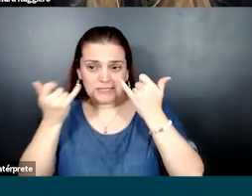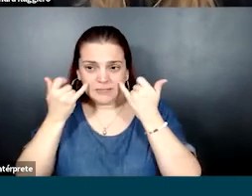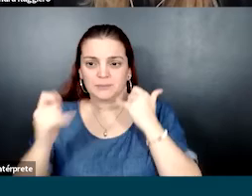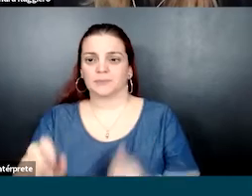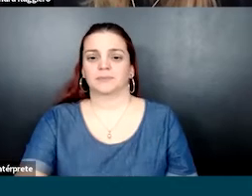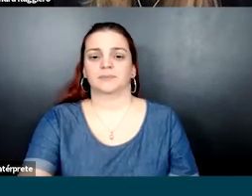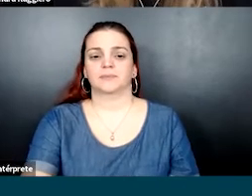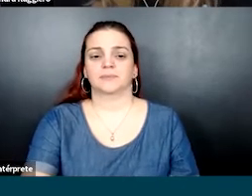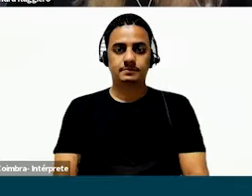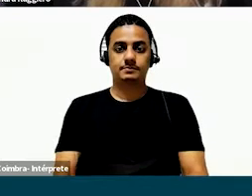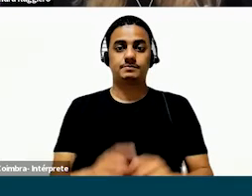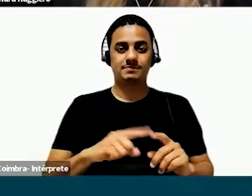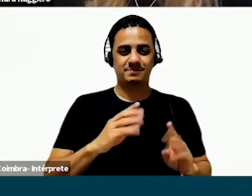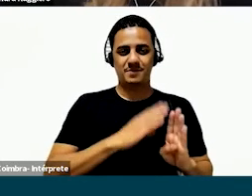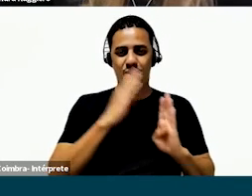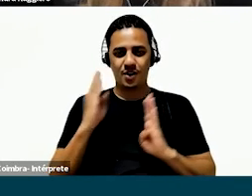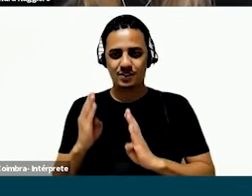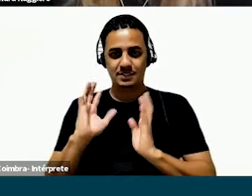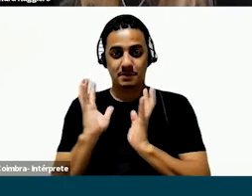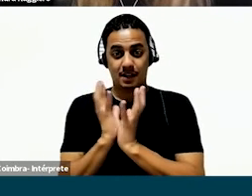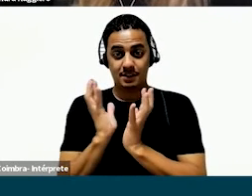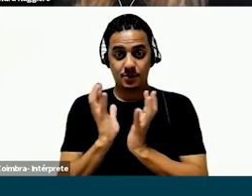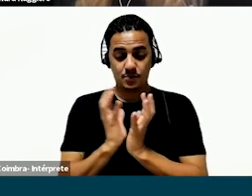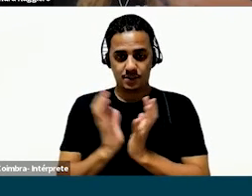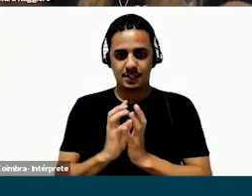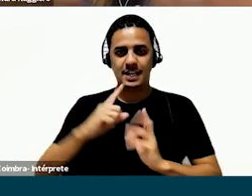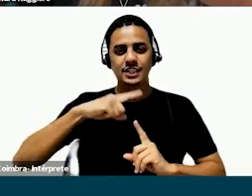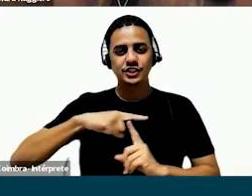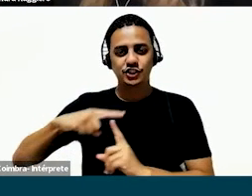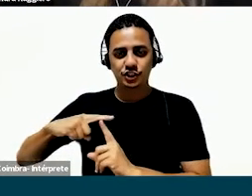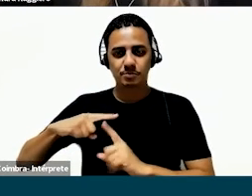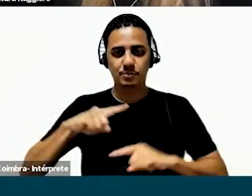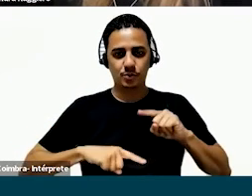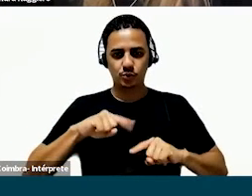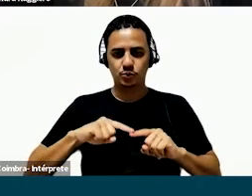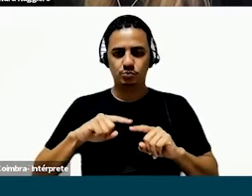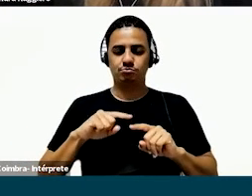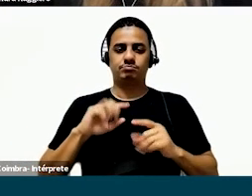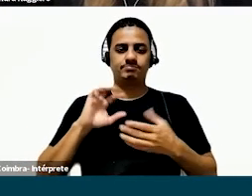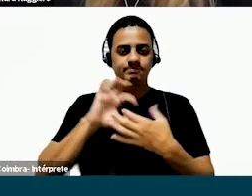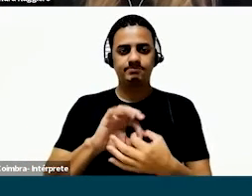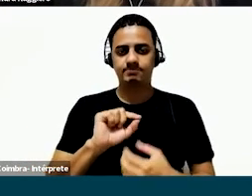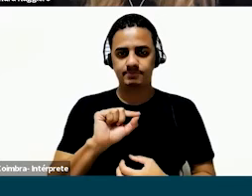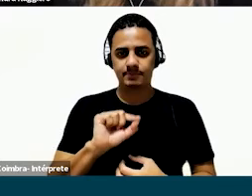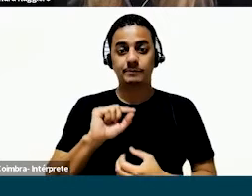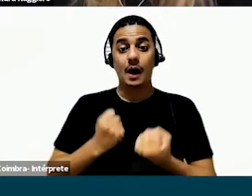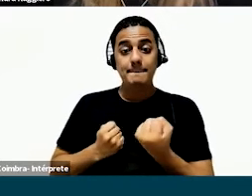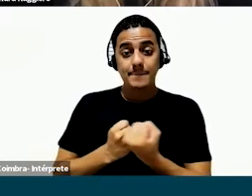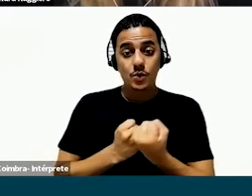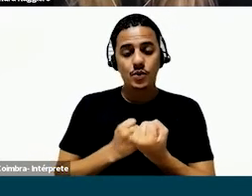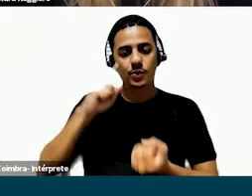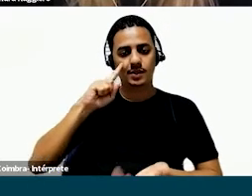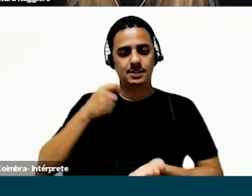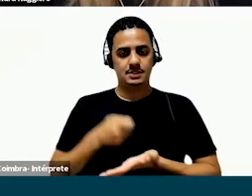dessas informações. A nossa próxima categoria, o nosso próximo tipo de produto, seria o suporte